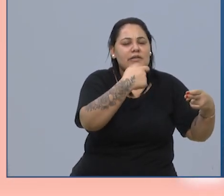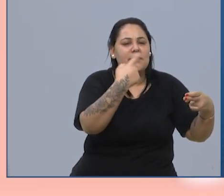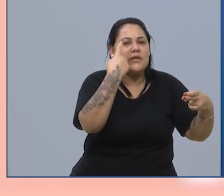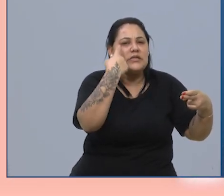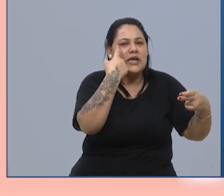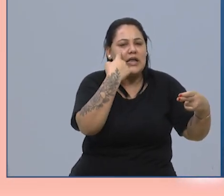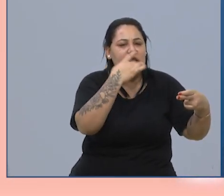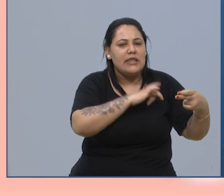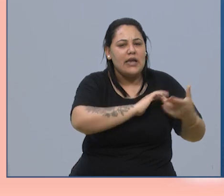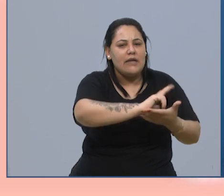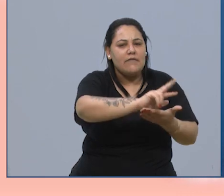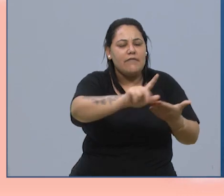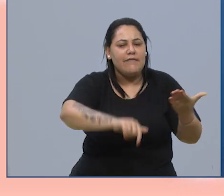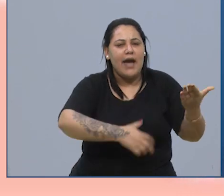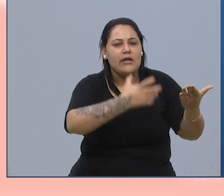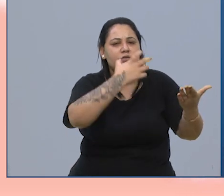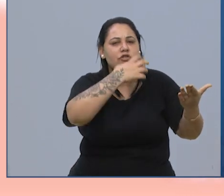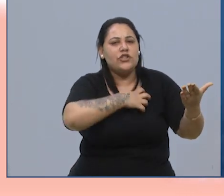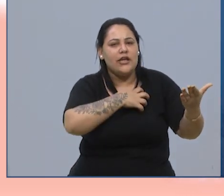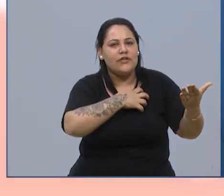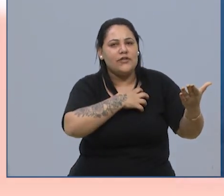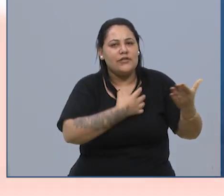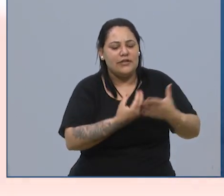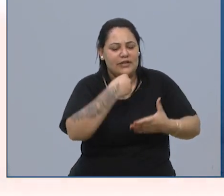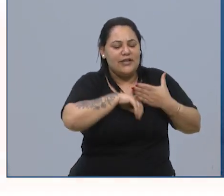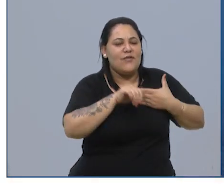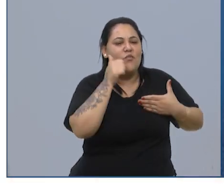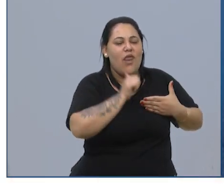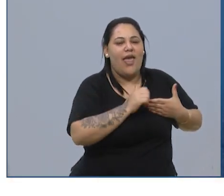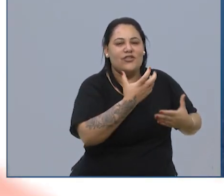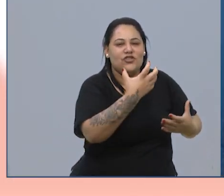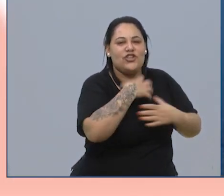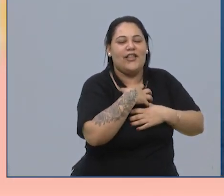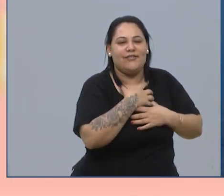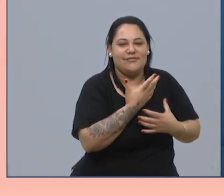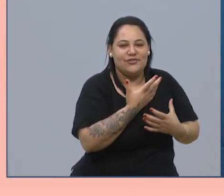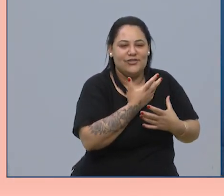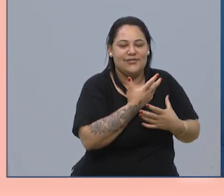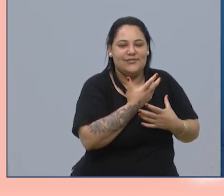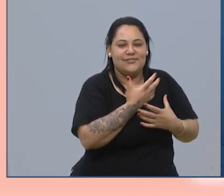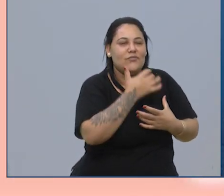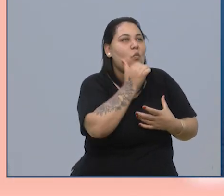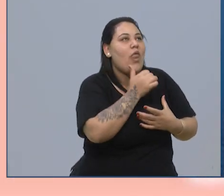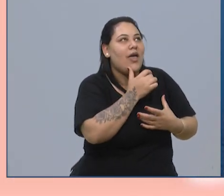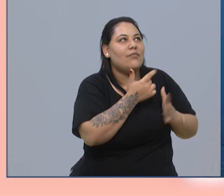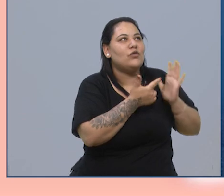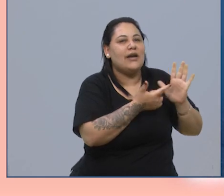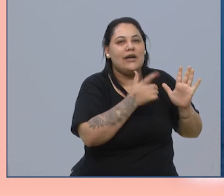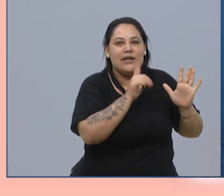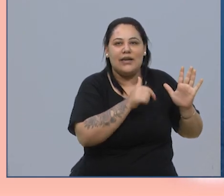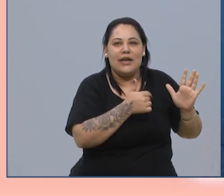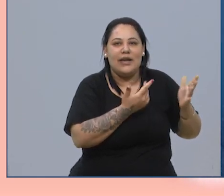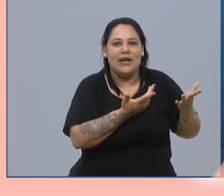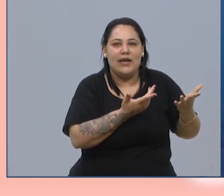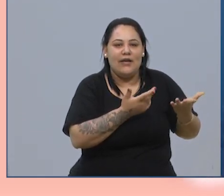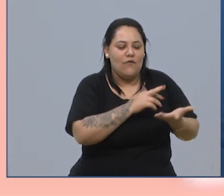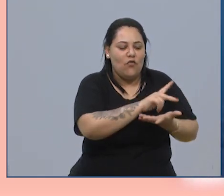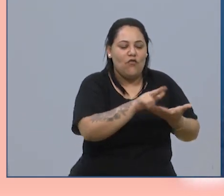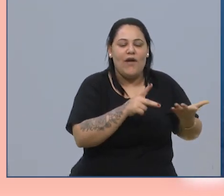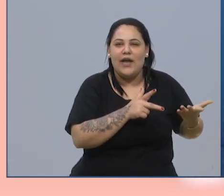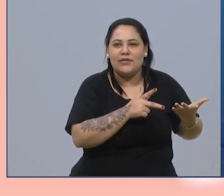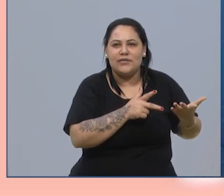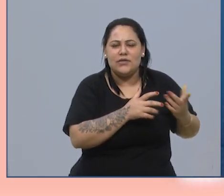Broilo. Isso aqui é completamente fora da minha área, tá? Uhum. Então foi um experimento que eu fiz. Como é que você